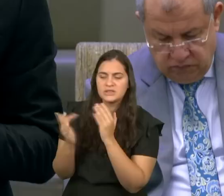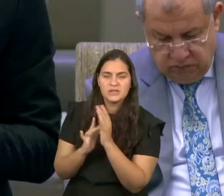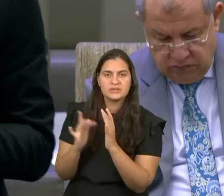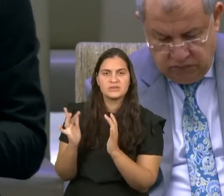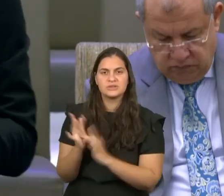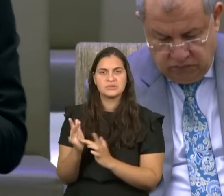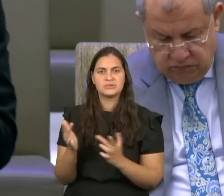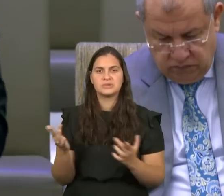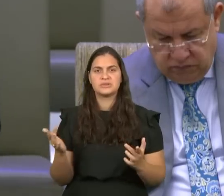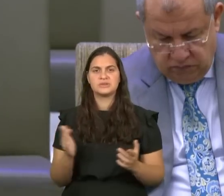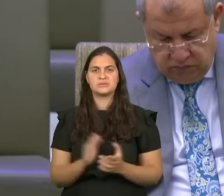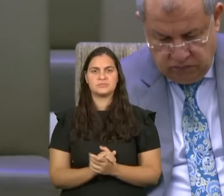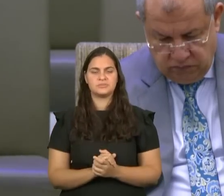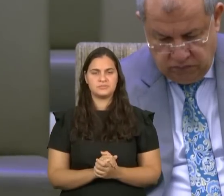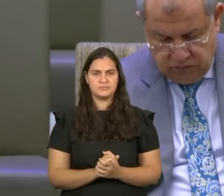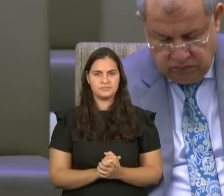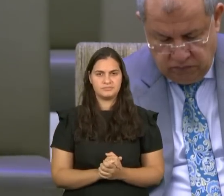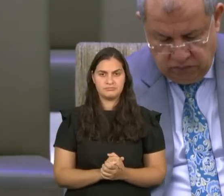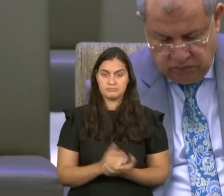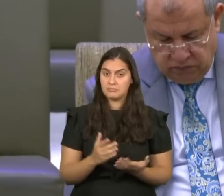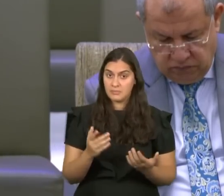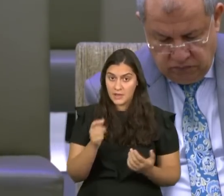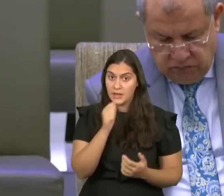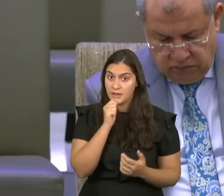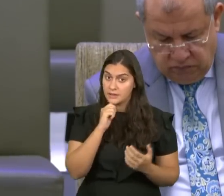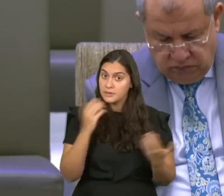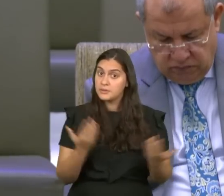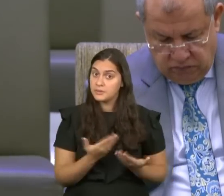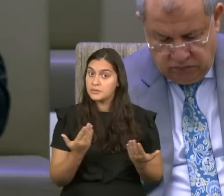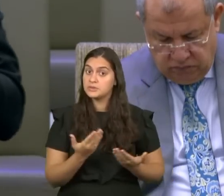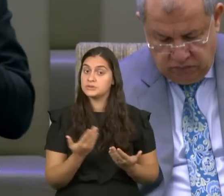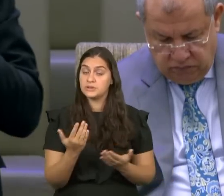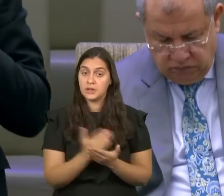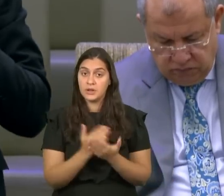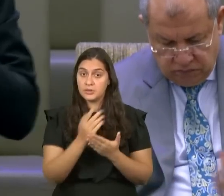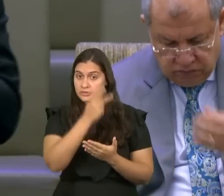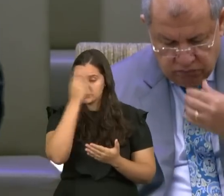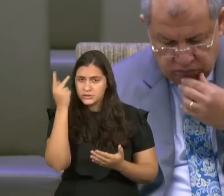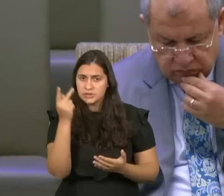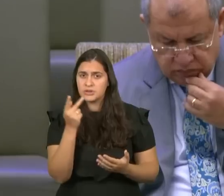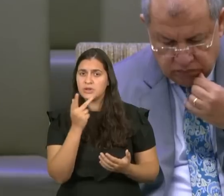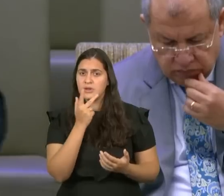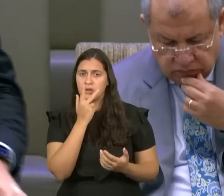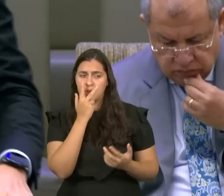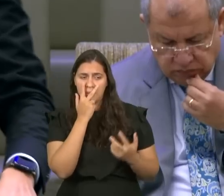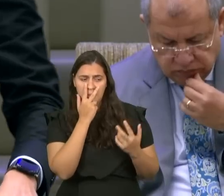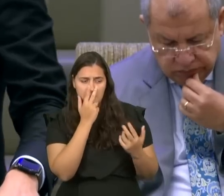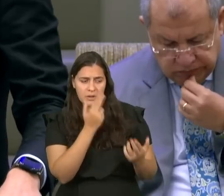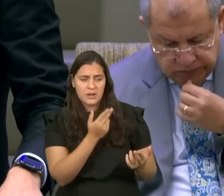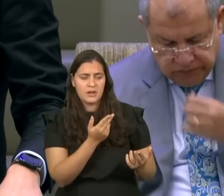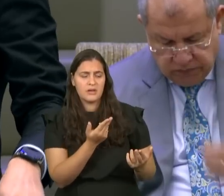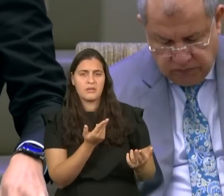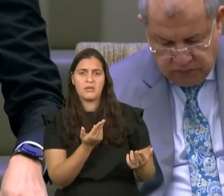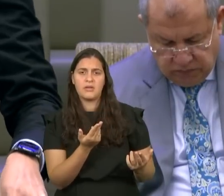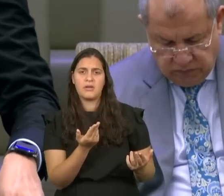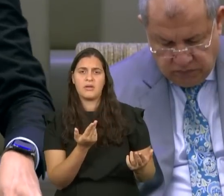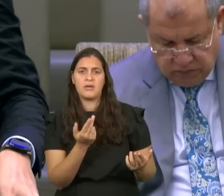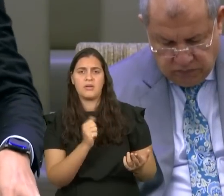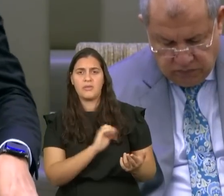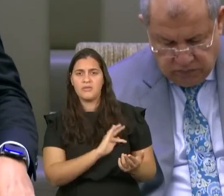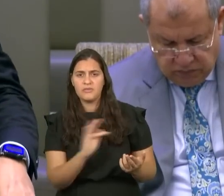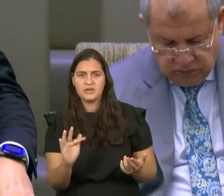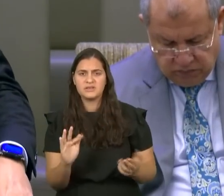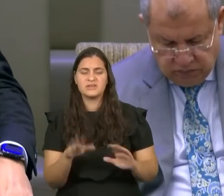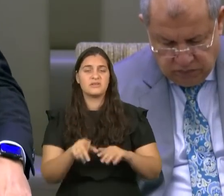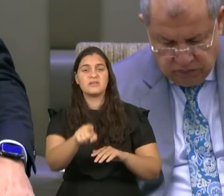pessoas como os escribas e fariseus talvez você está sendo vítima desse tipo de